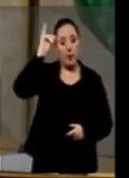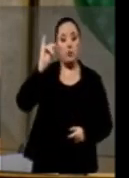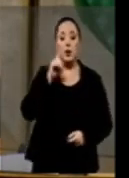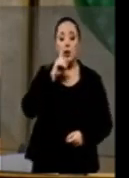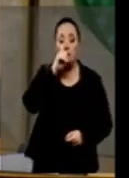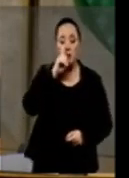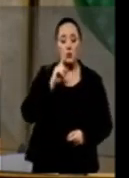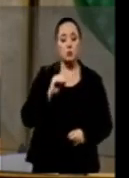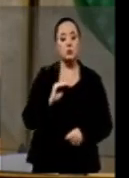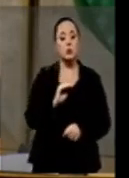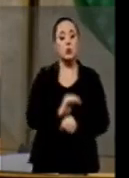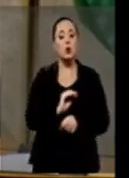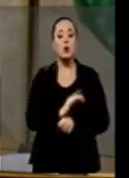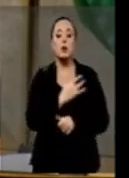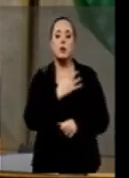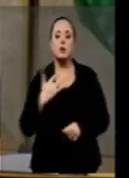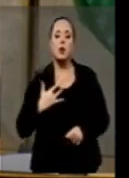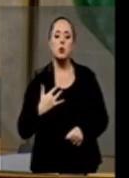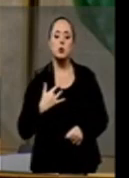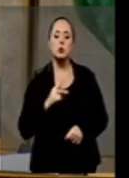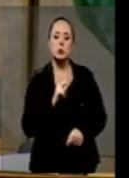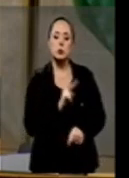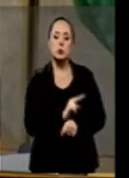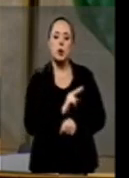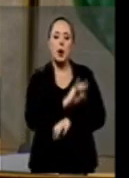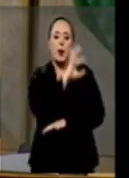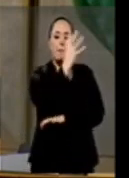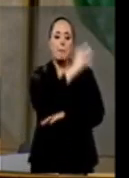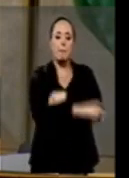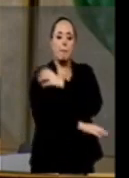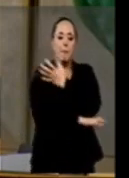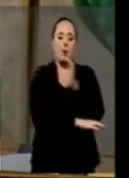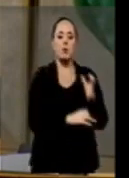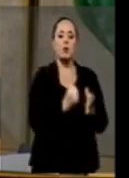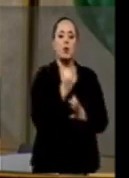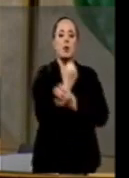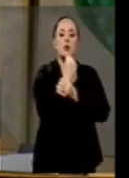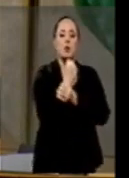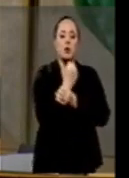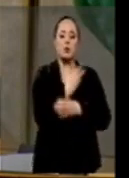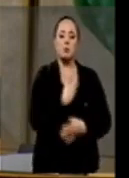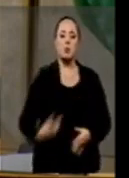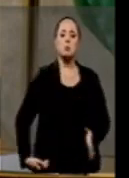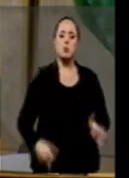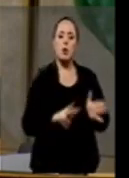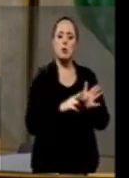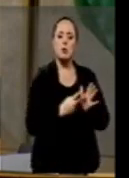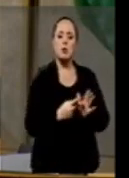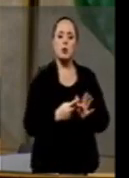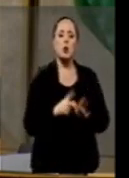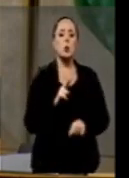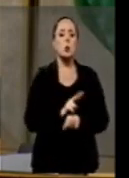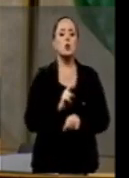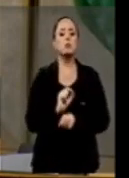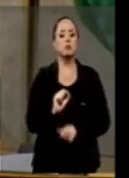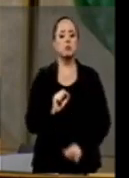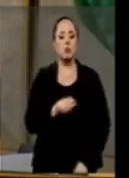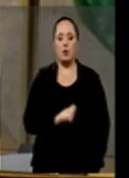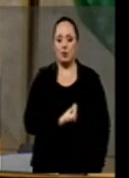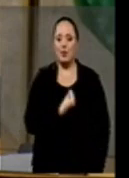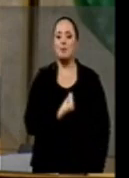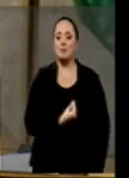saúde e do meio ambiente e da segurança pública é cuidar da vida em todas as suas dimensões